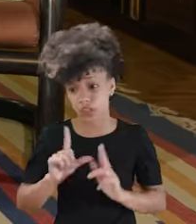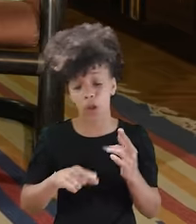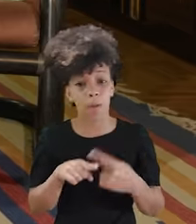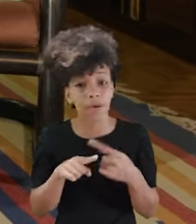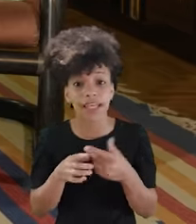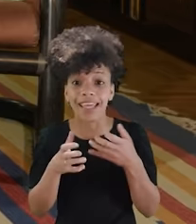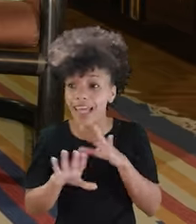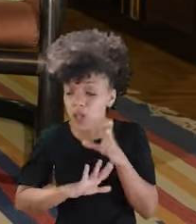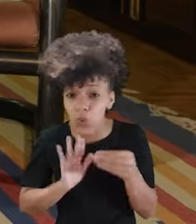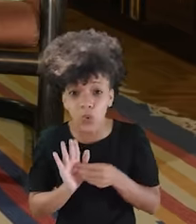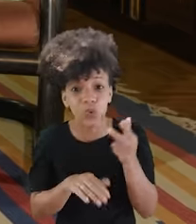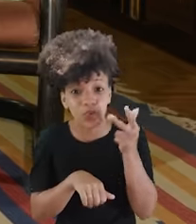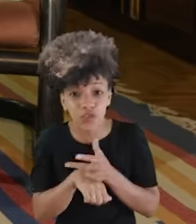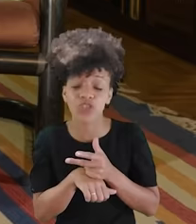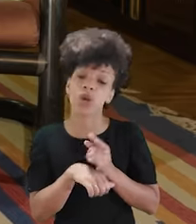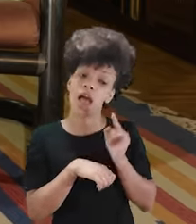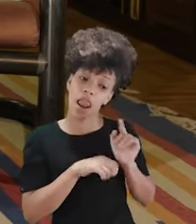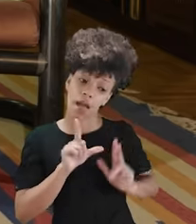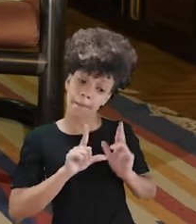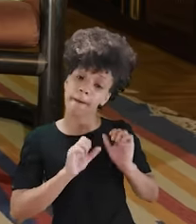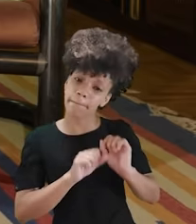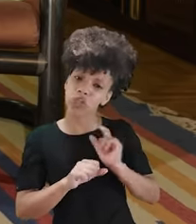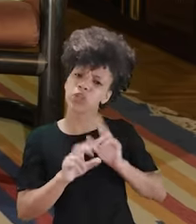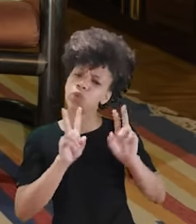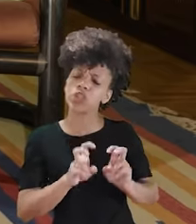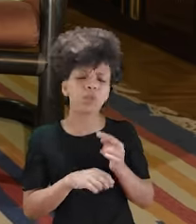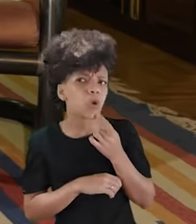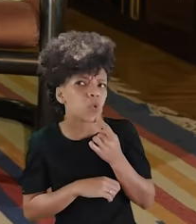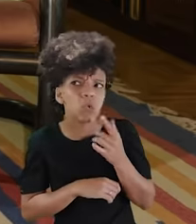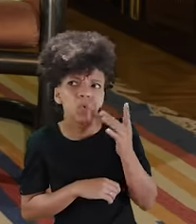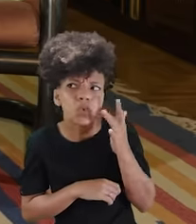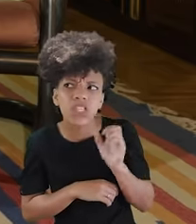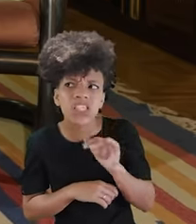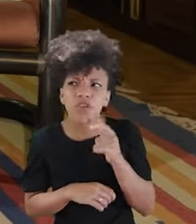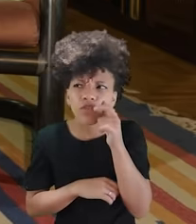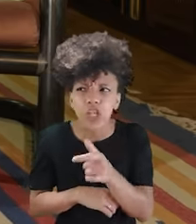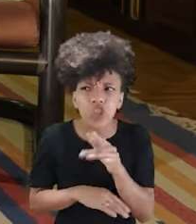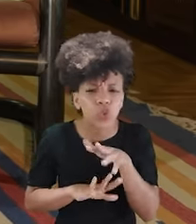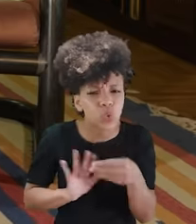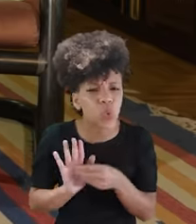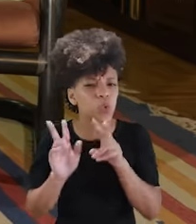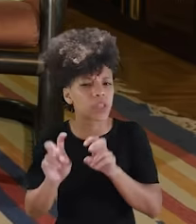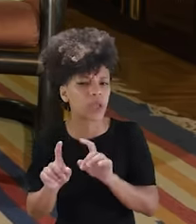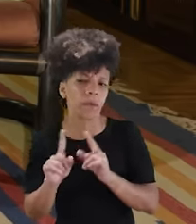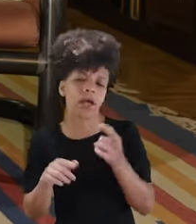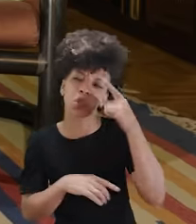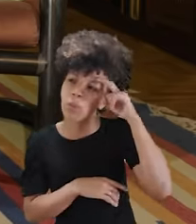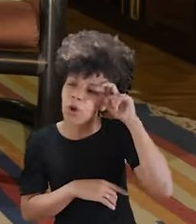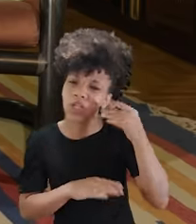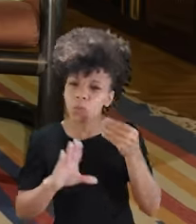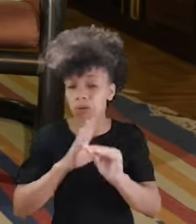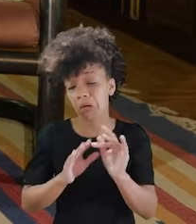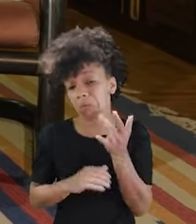pode fazer não sei se eu tenho vontade de assistir esse tema aí que o Maurício botou sei lá piloto de navio e você vê no corte focar interessante Talvez